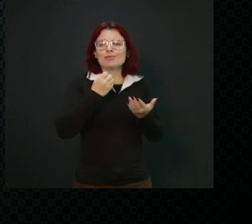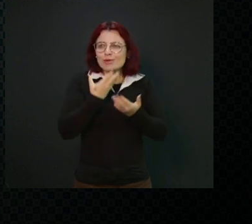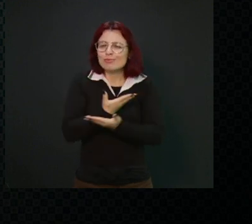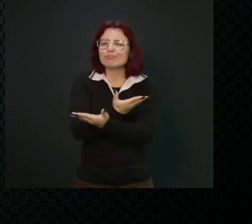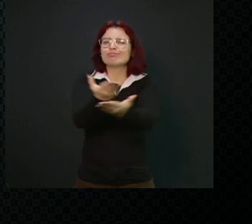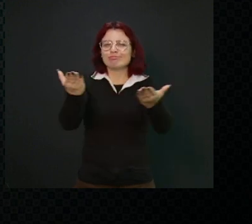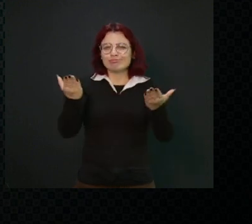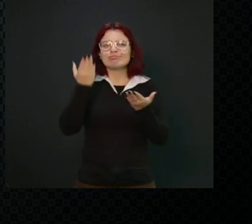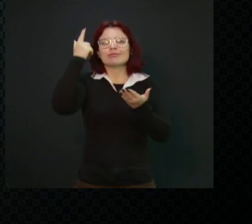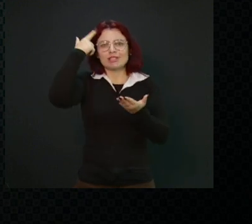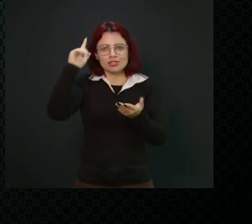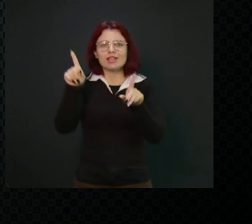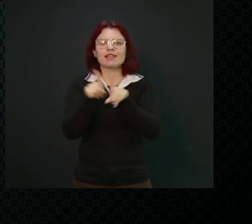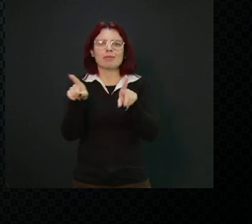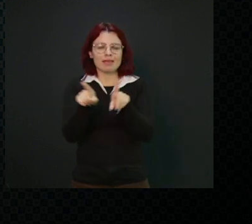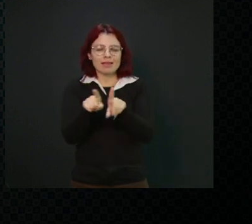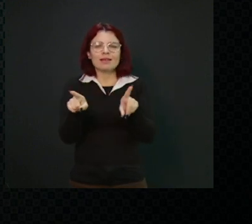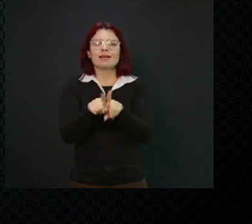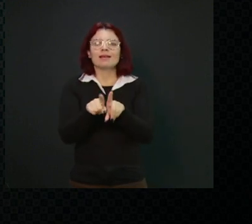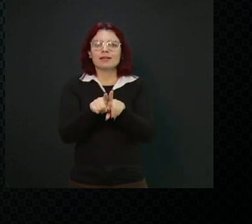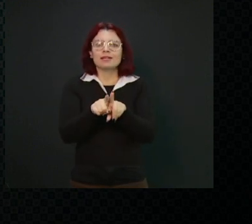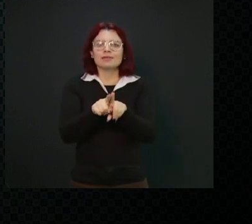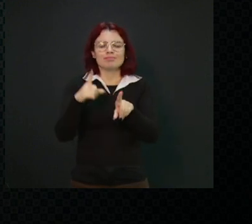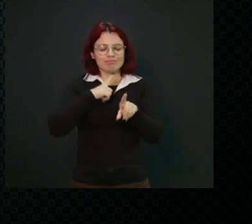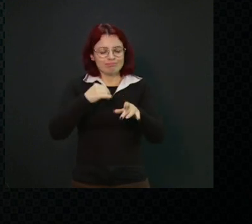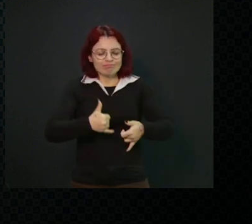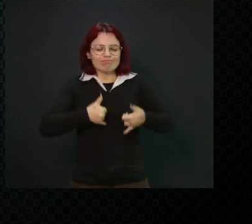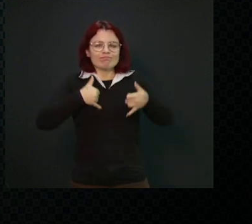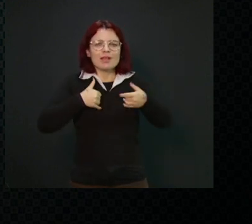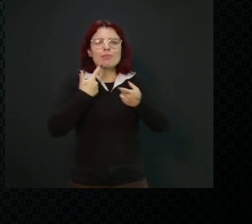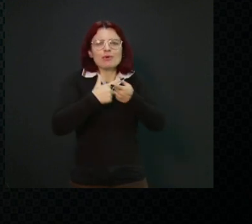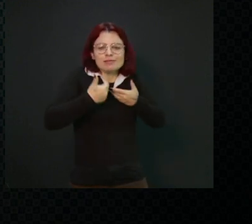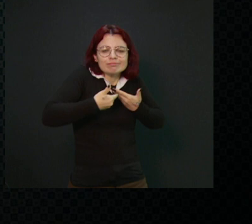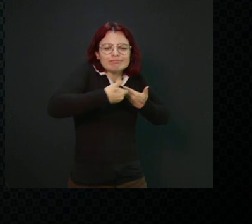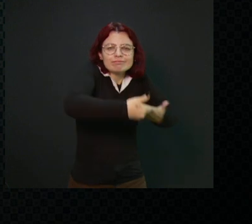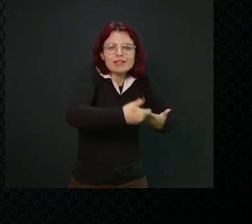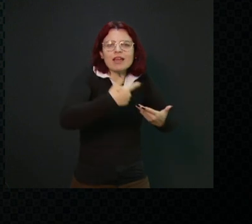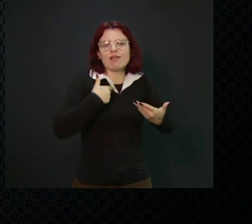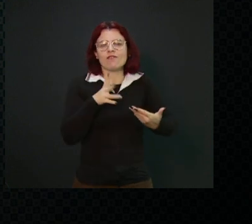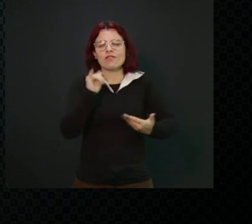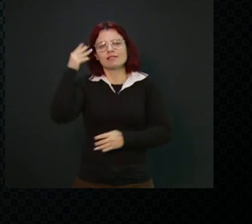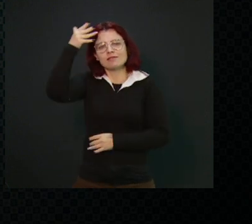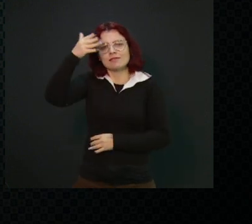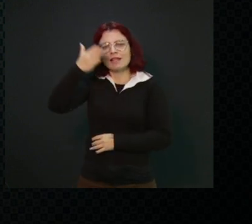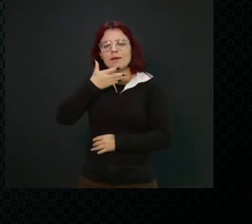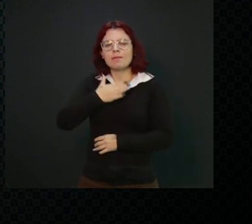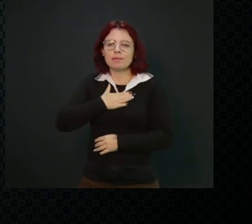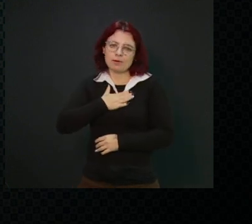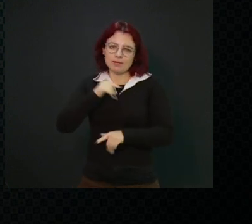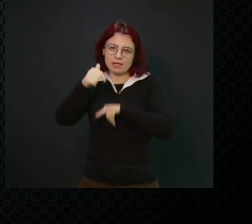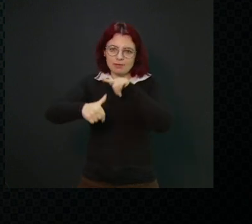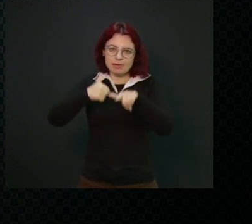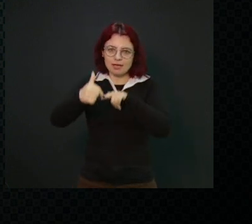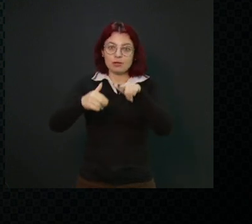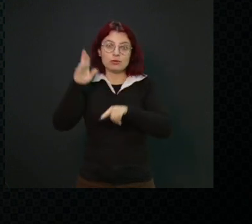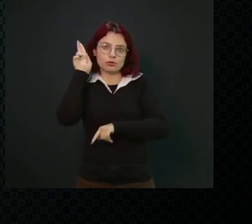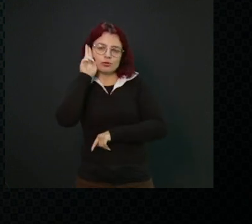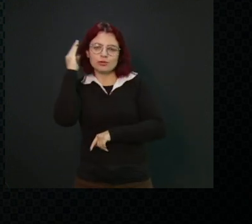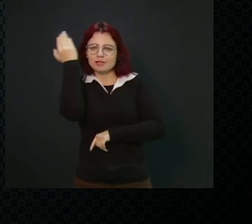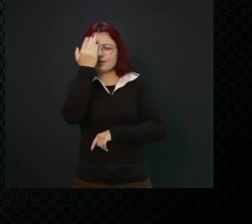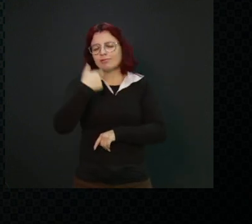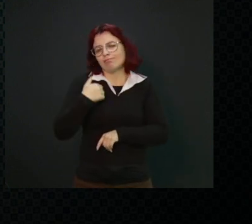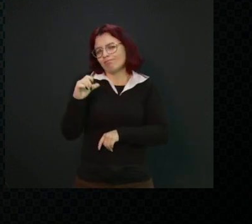a todas. Também me sinto honrada com o convite de poder falar da área, né, a surdocegueira, que é a